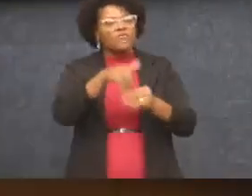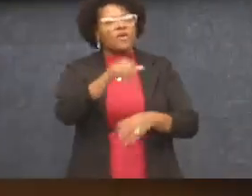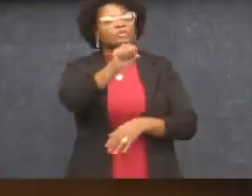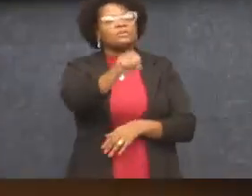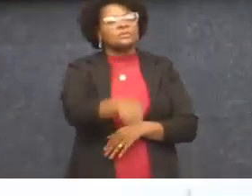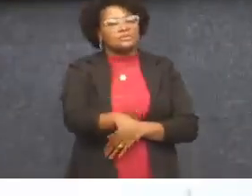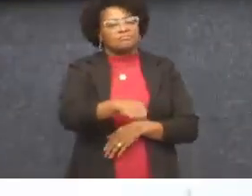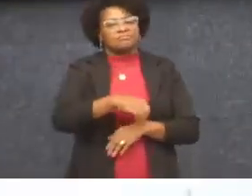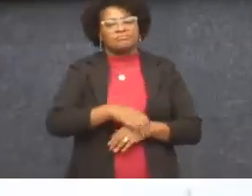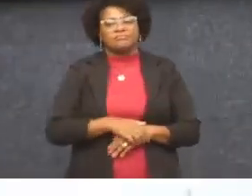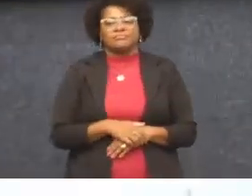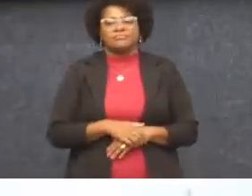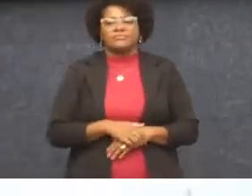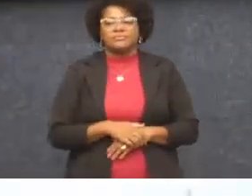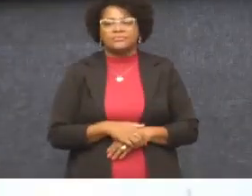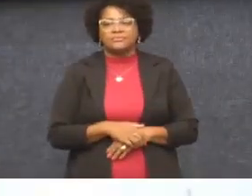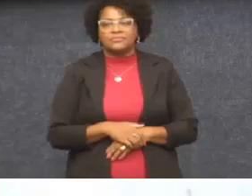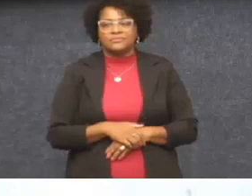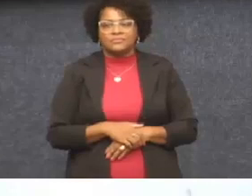projeto, presidente.